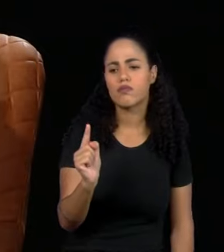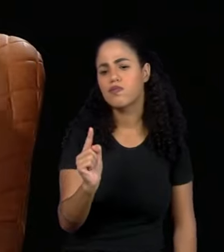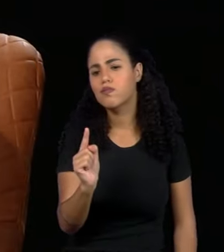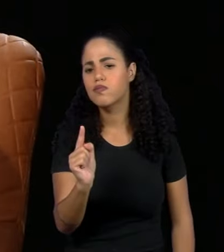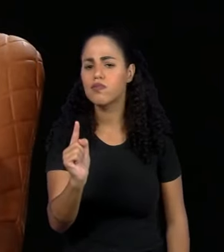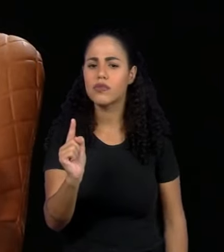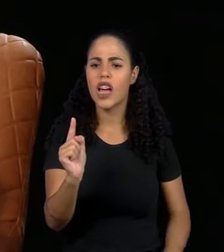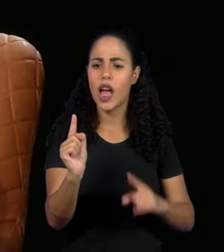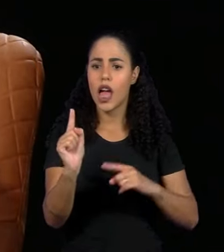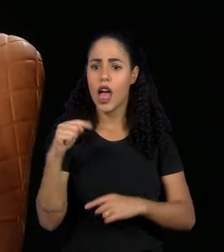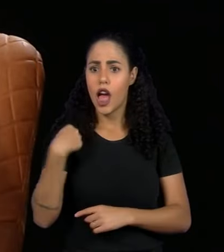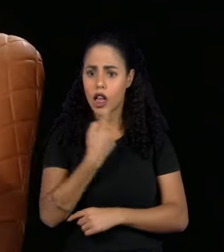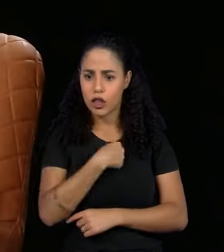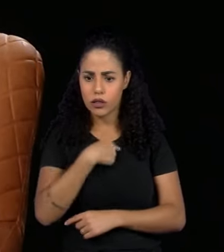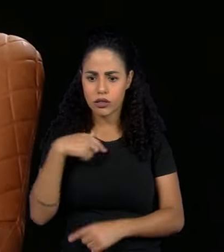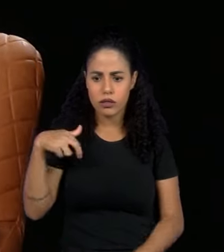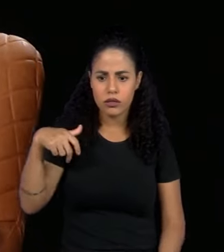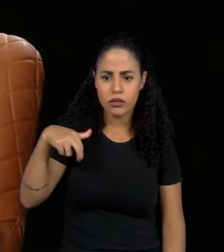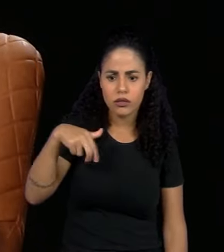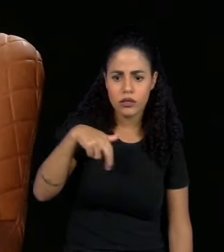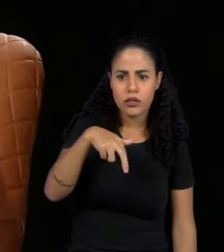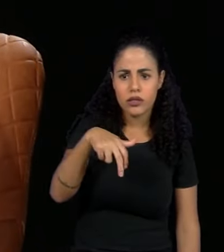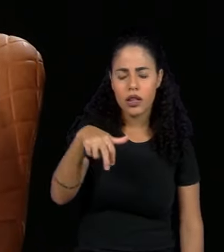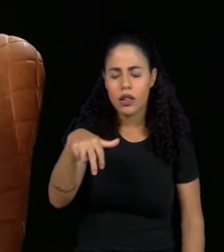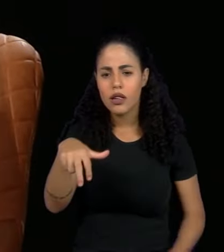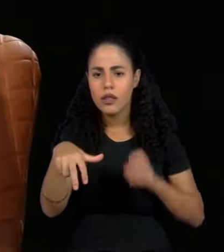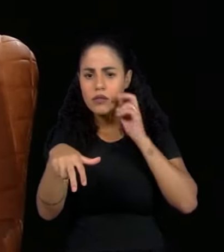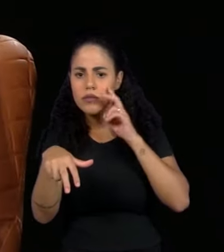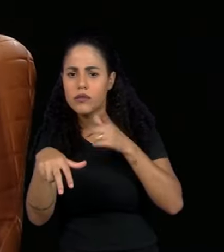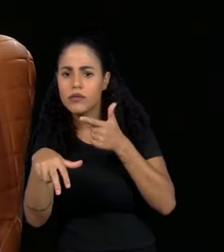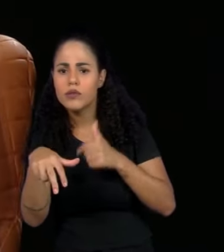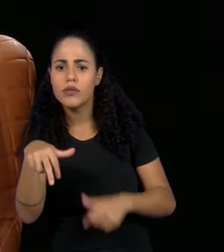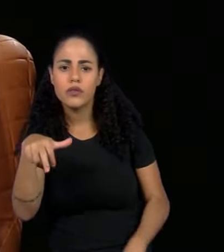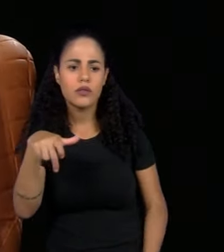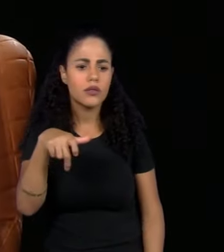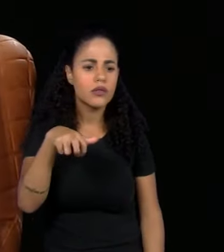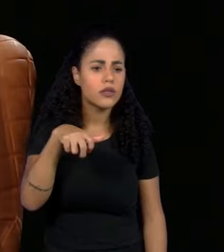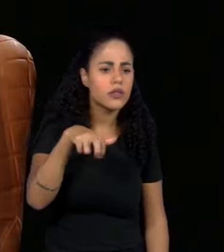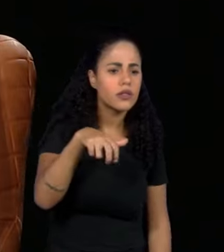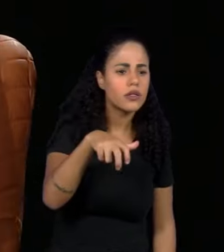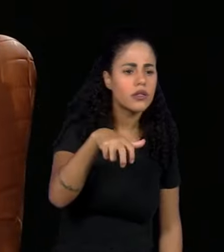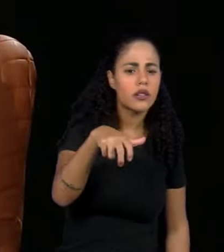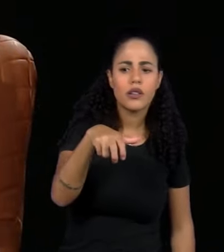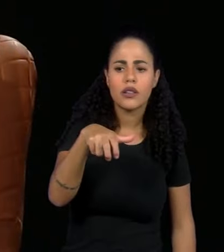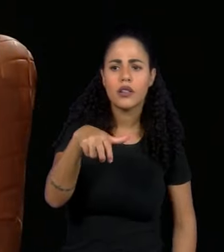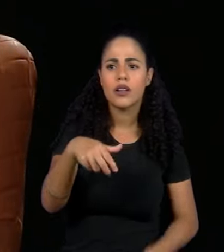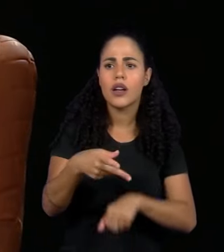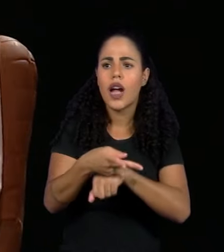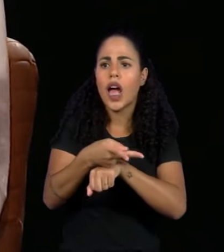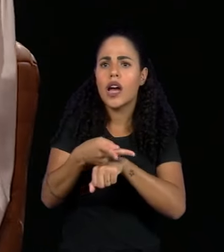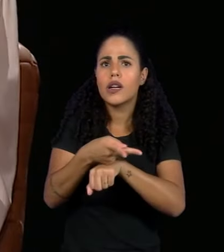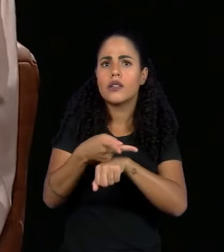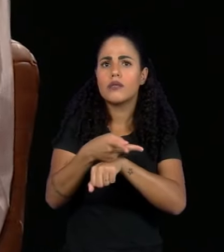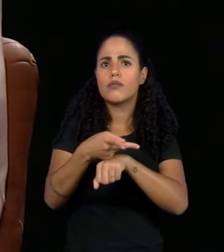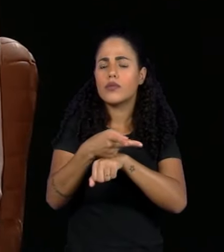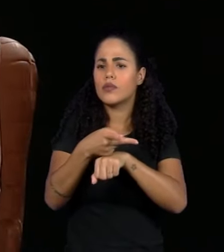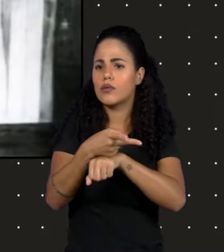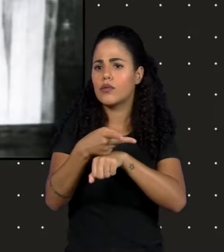gente atravessou o beco, a gente viu que tinha outra coisa atrás. Aí fomos procurar a Lina. Não sou